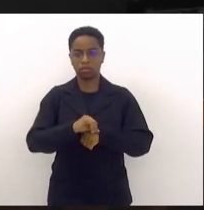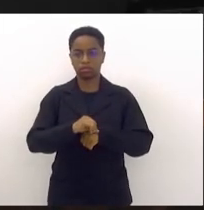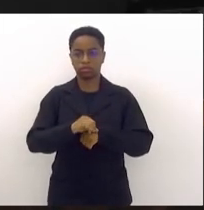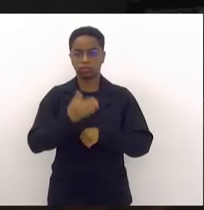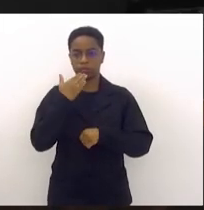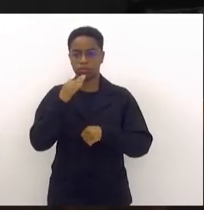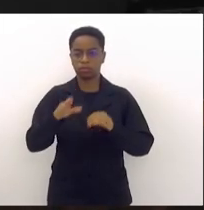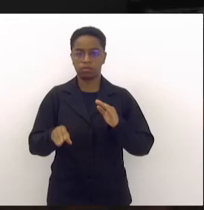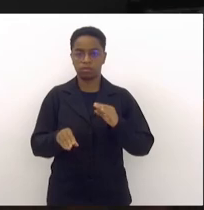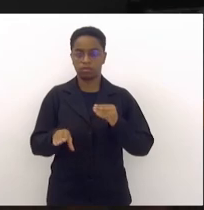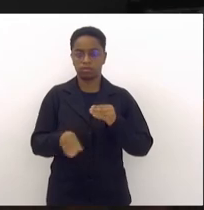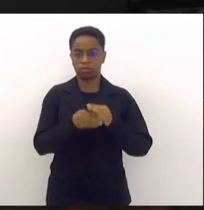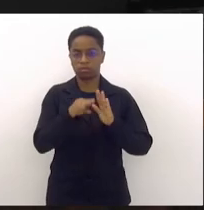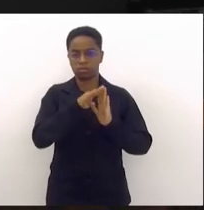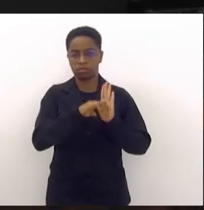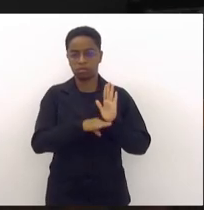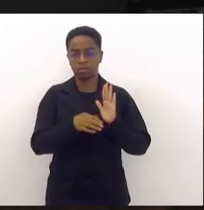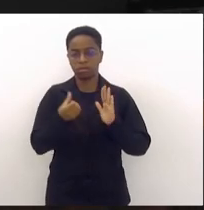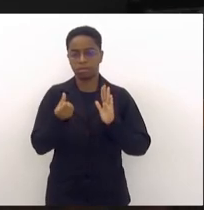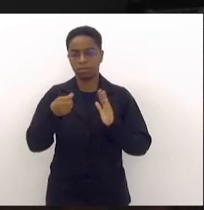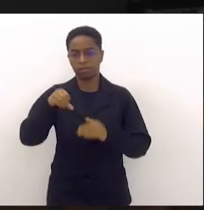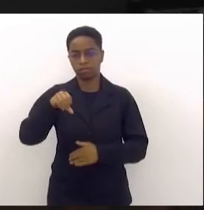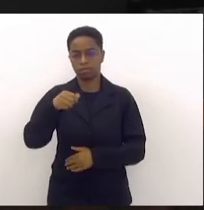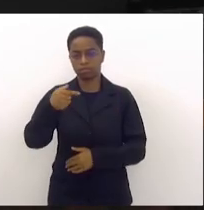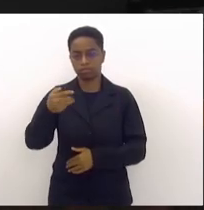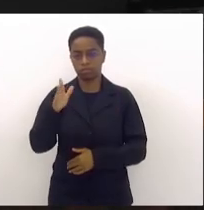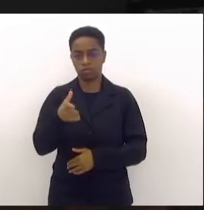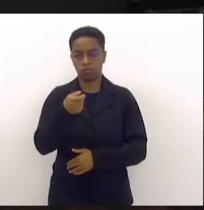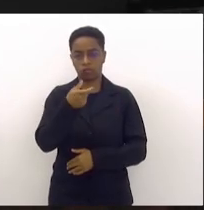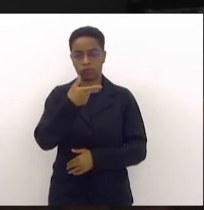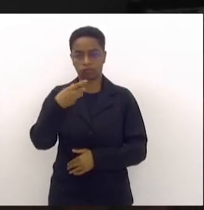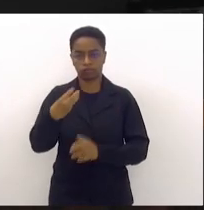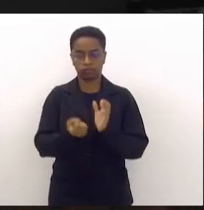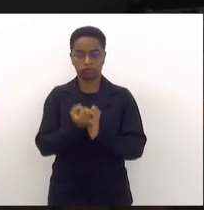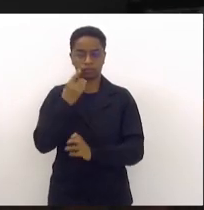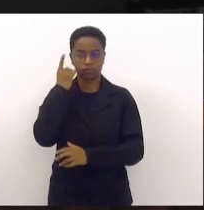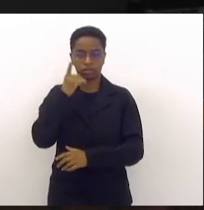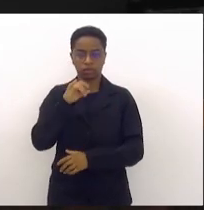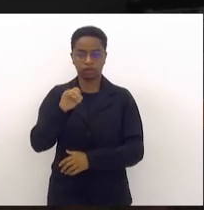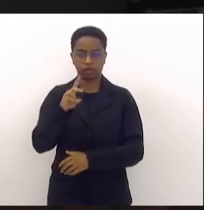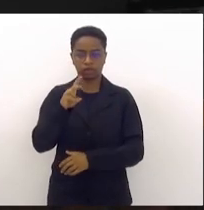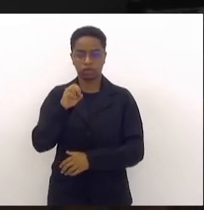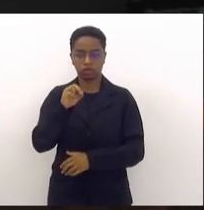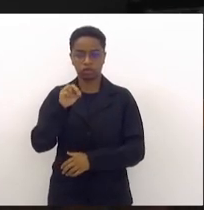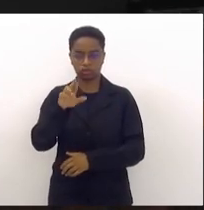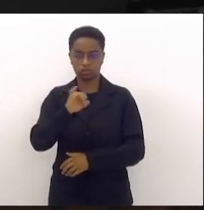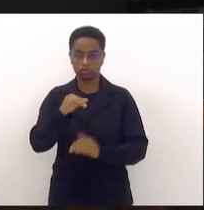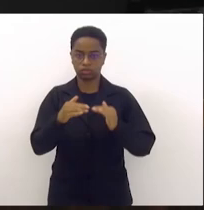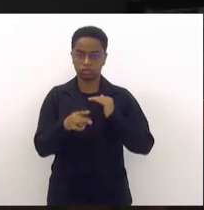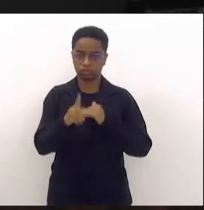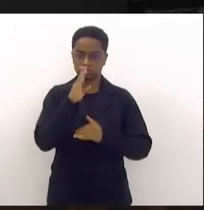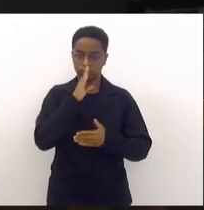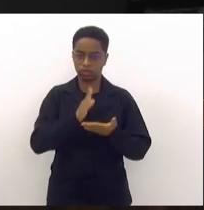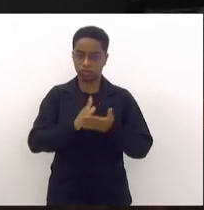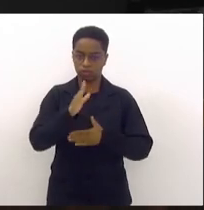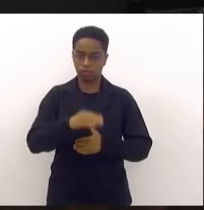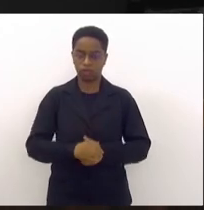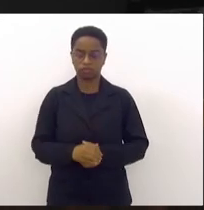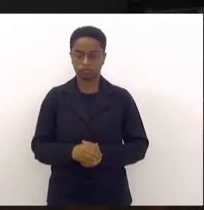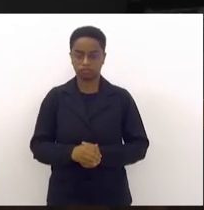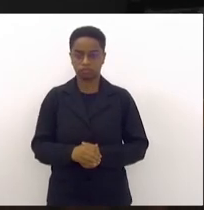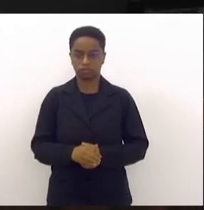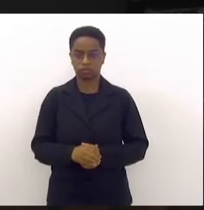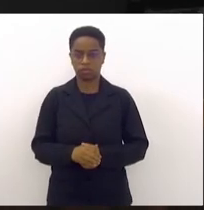pedido de inclusão na ordem do dia do projeto 697/23, do deputado Vitor Júnior, senhores que aprovam, permaneçam como estão,